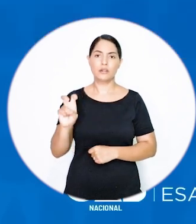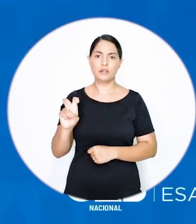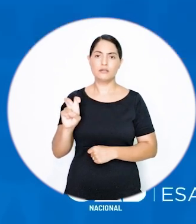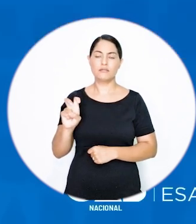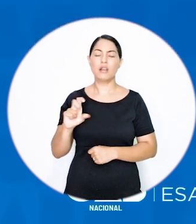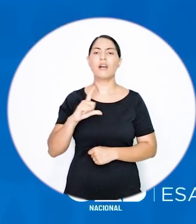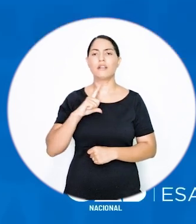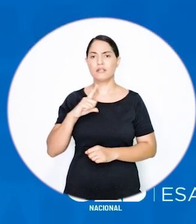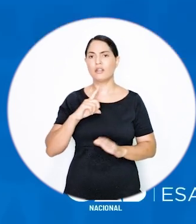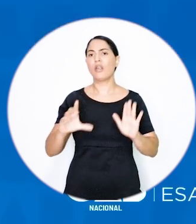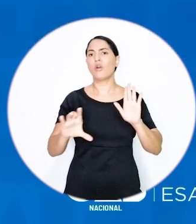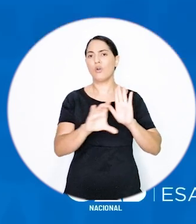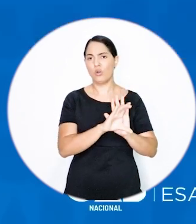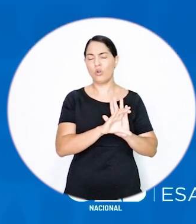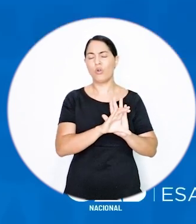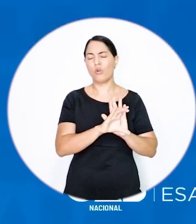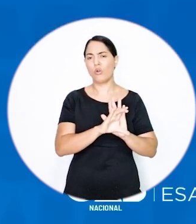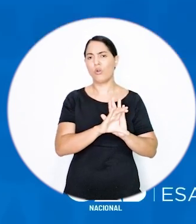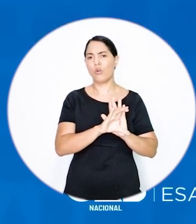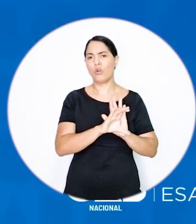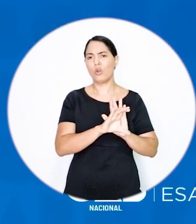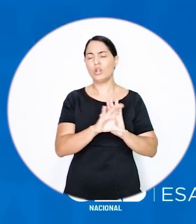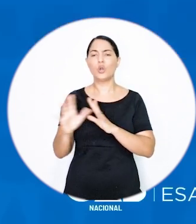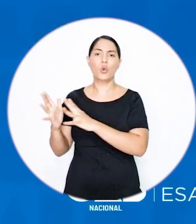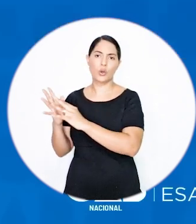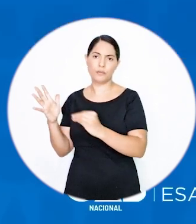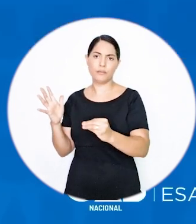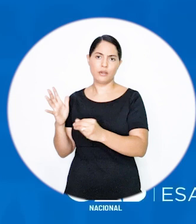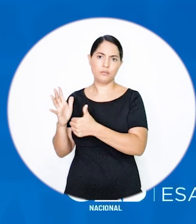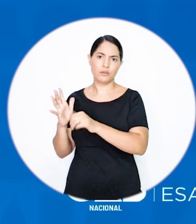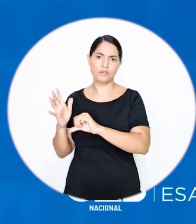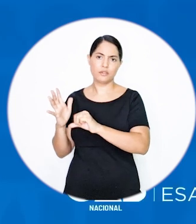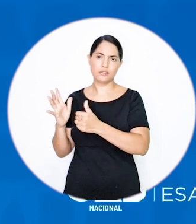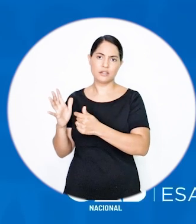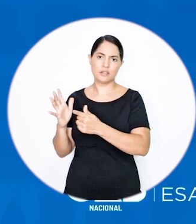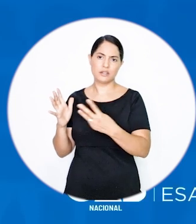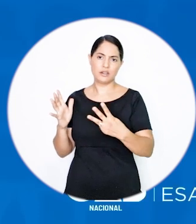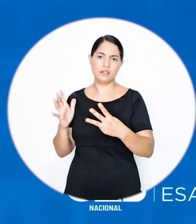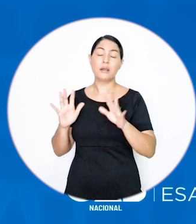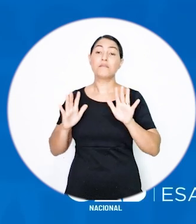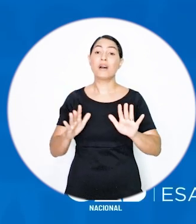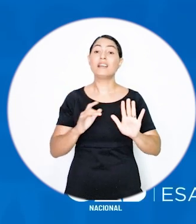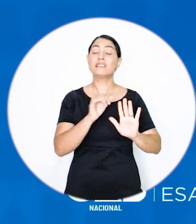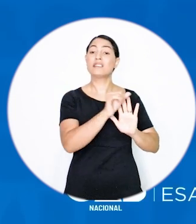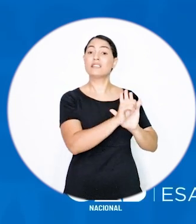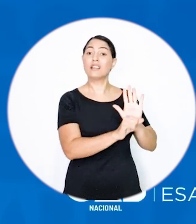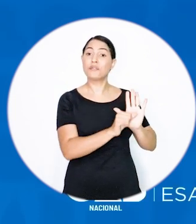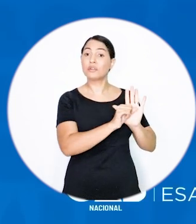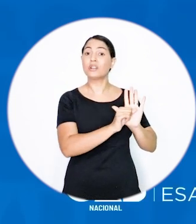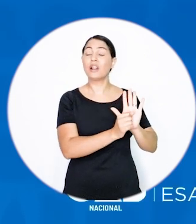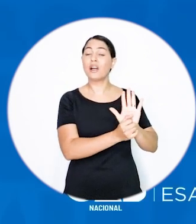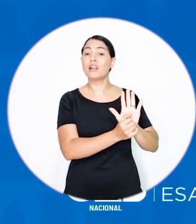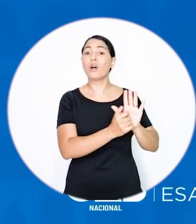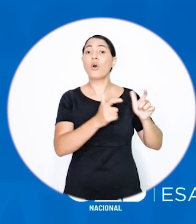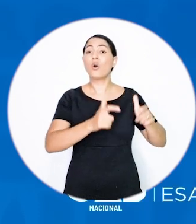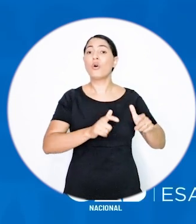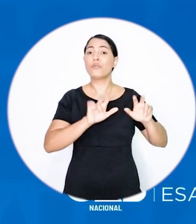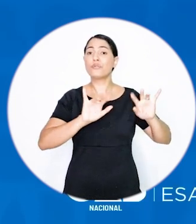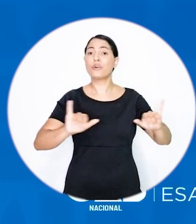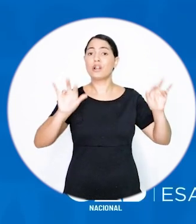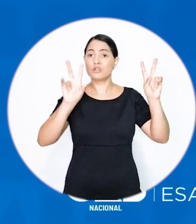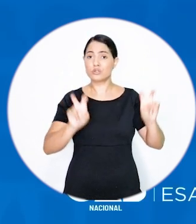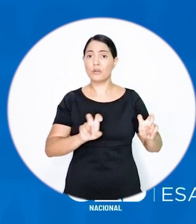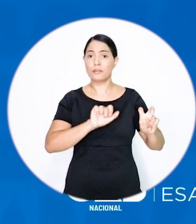2015, ele praticamente copia o Código 73, as maiores alterações, as